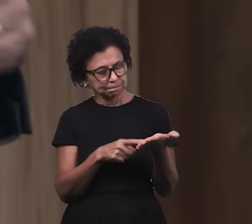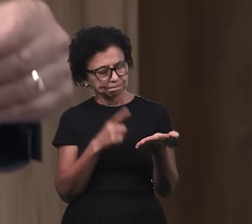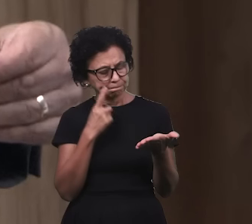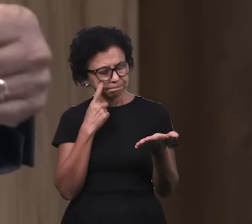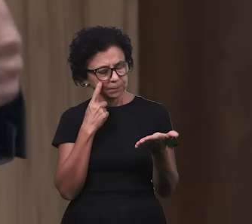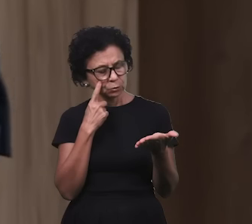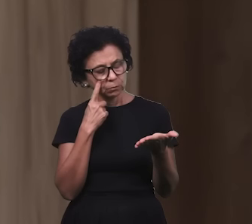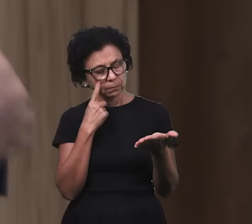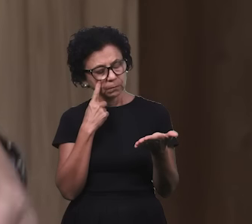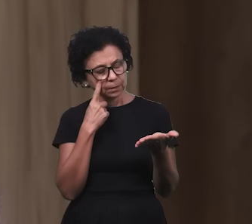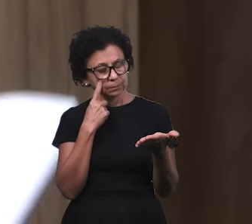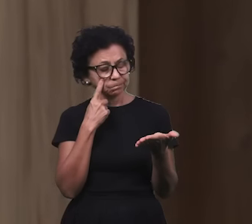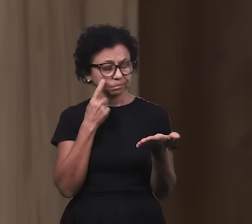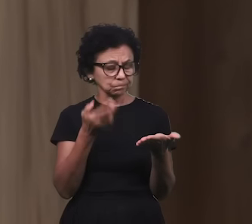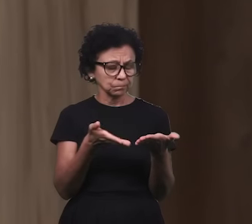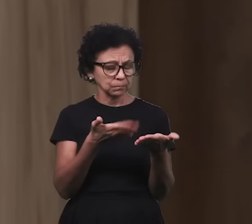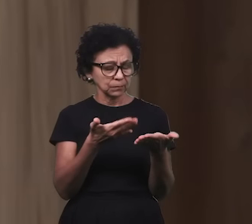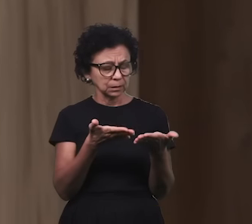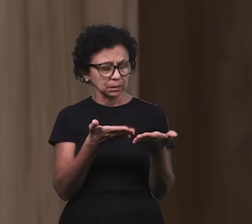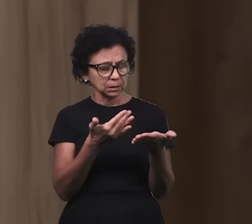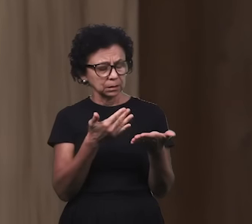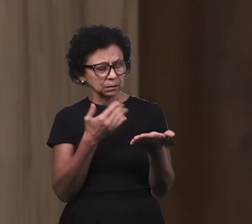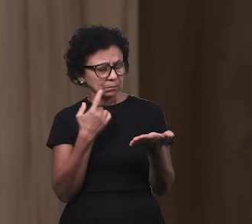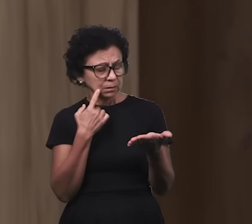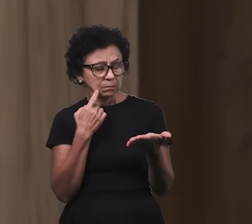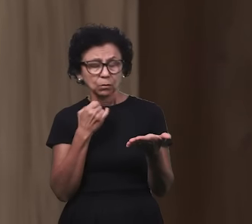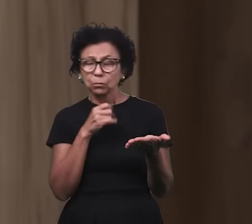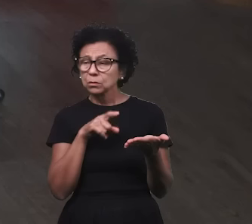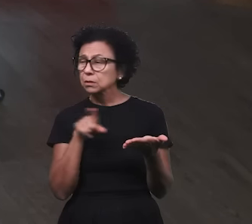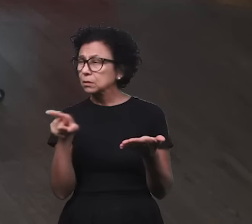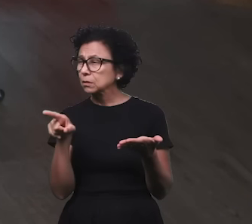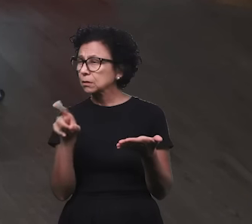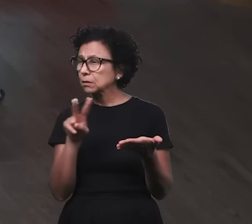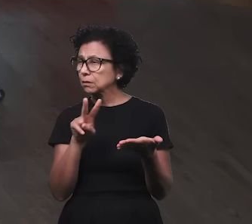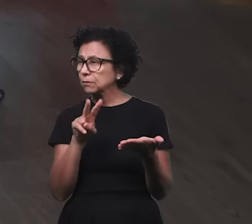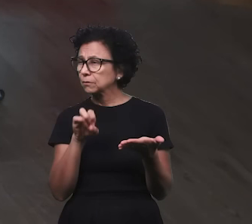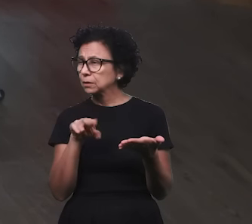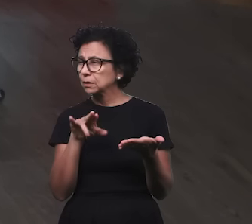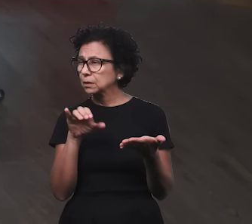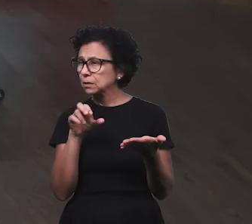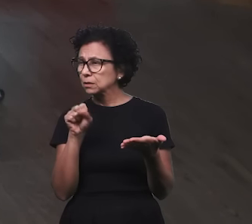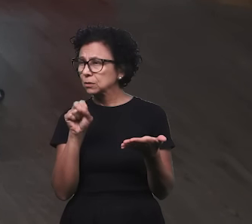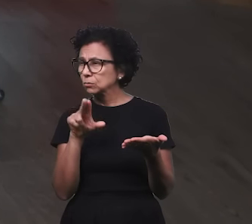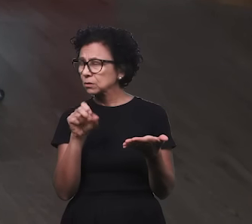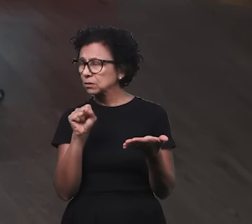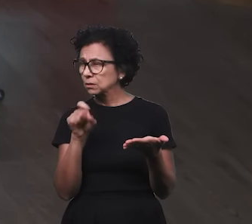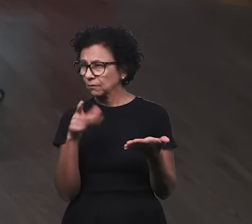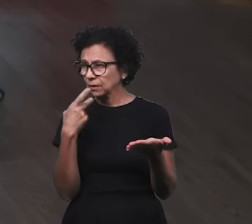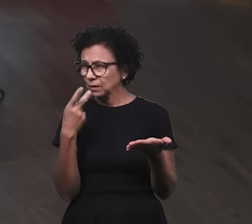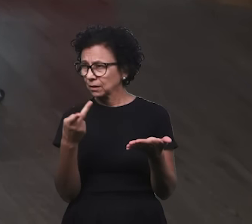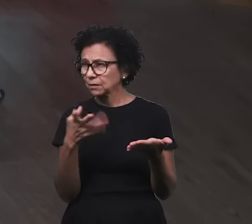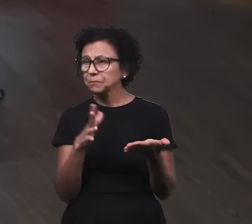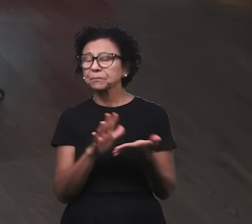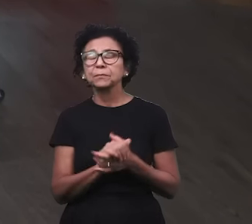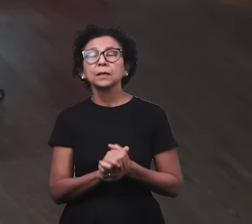Deixe-me ver se o Vinícius quiser falar. Podemos, então, retomar aqui, não